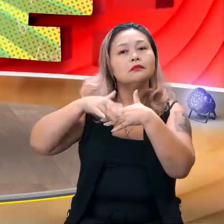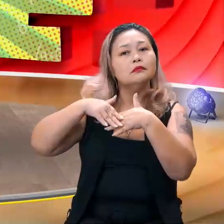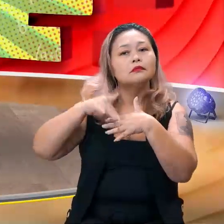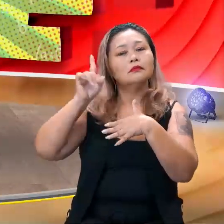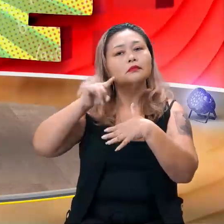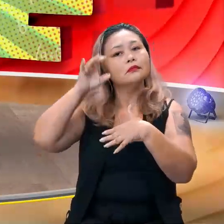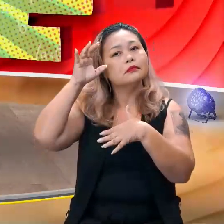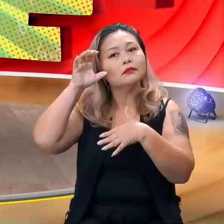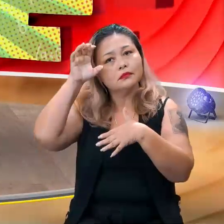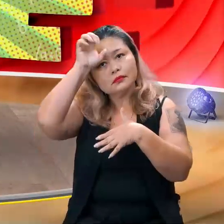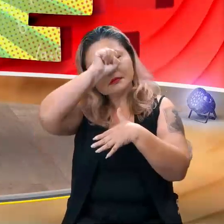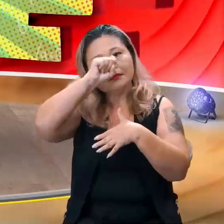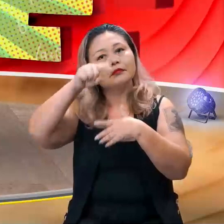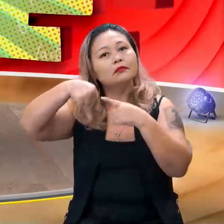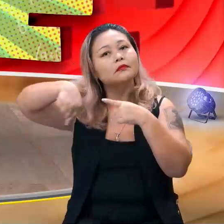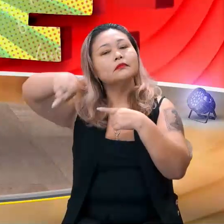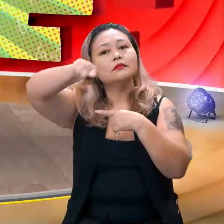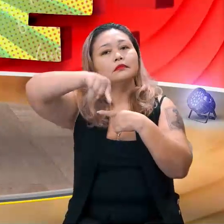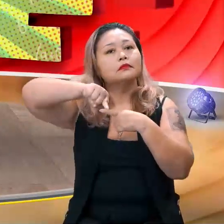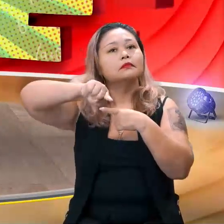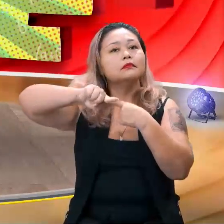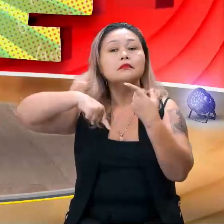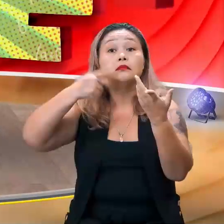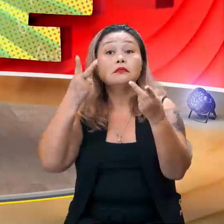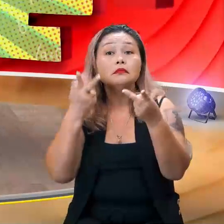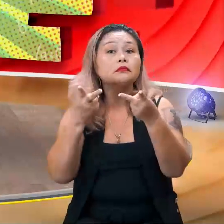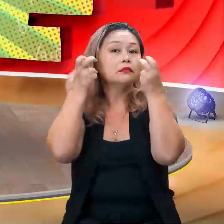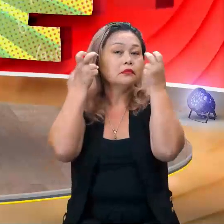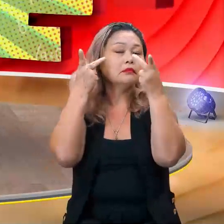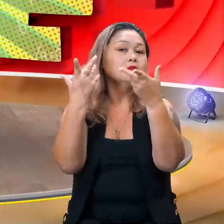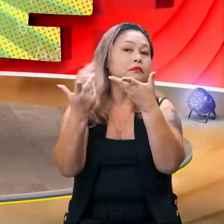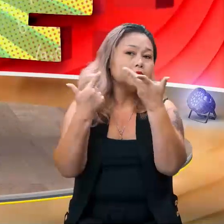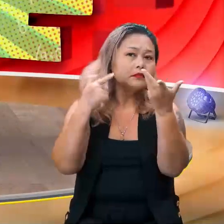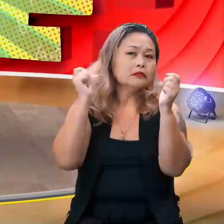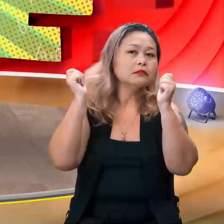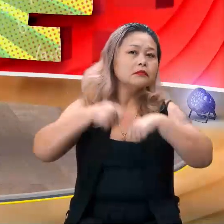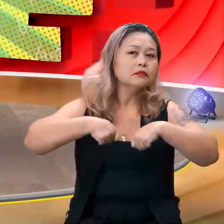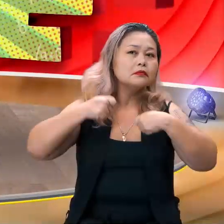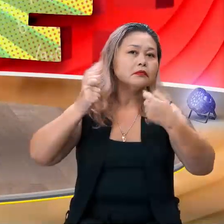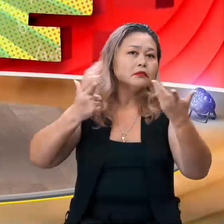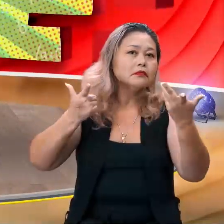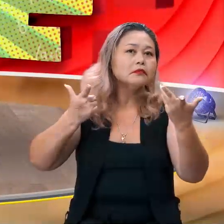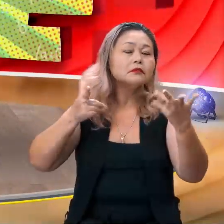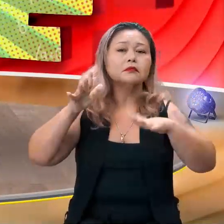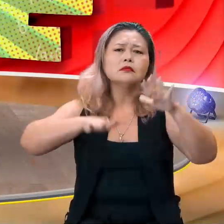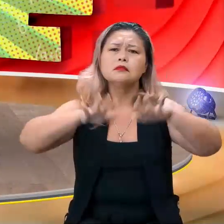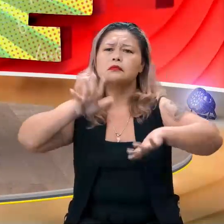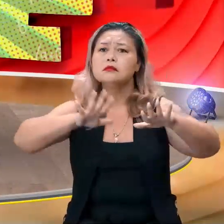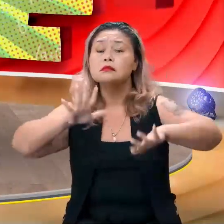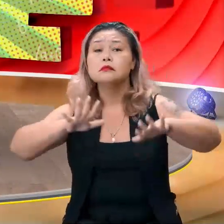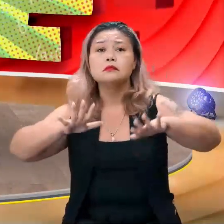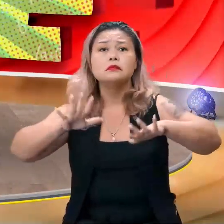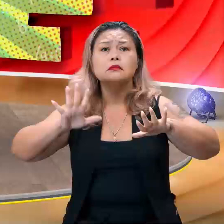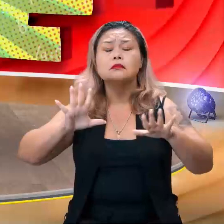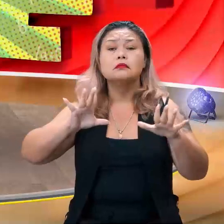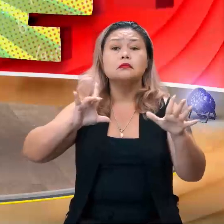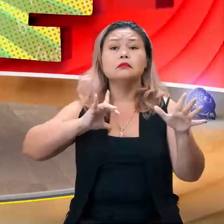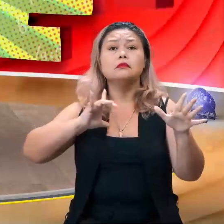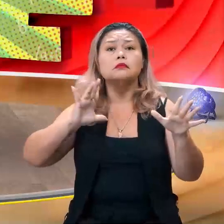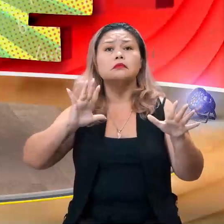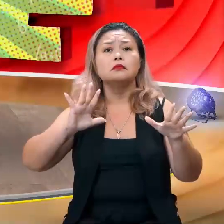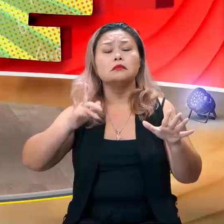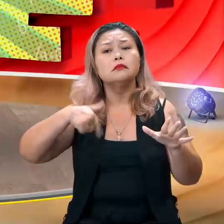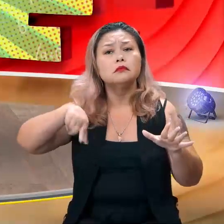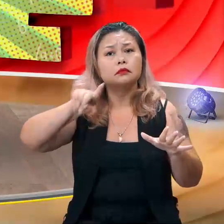aprender. Vale você perceber, né, que é possível, que, porque tem gente que já fica com receio. Já. Ah? Vocês